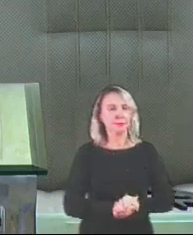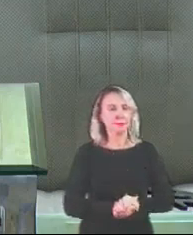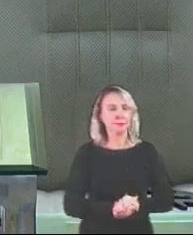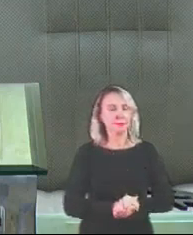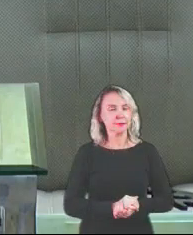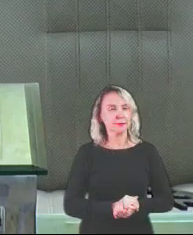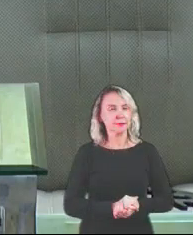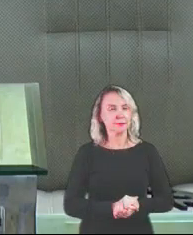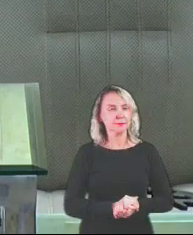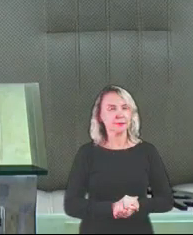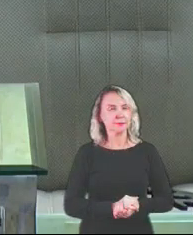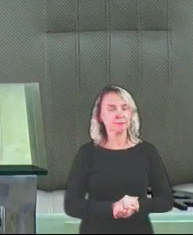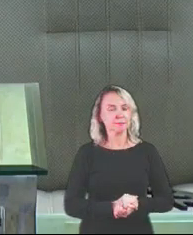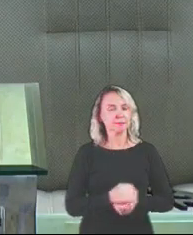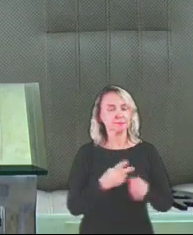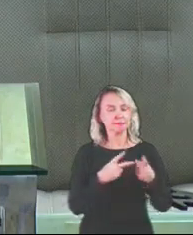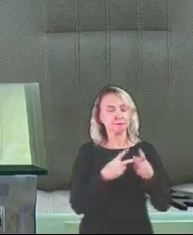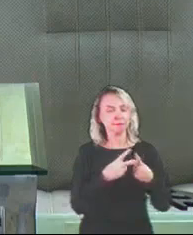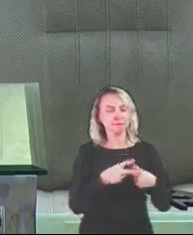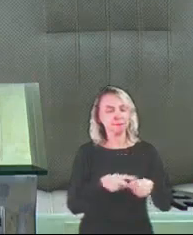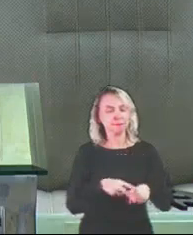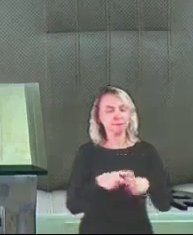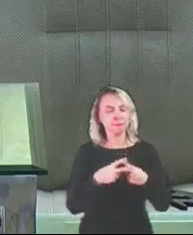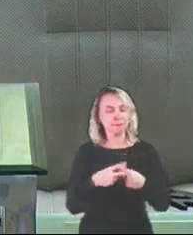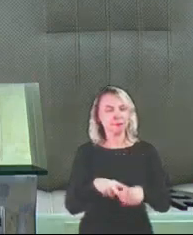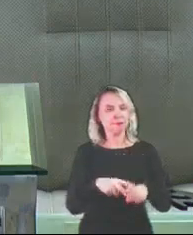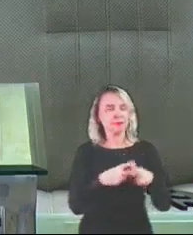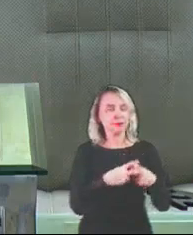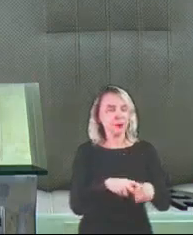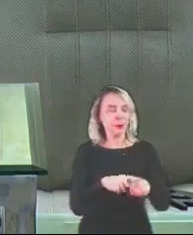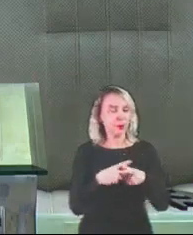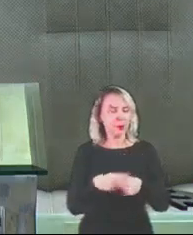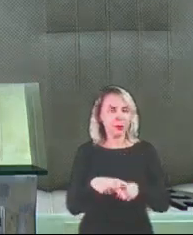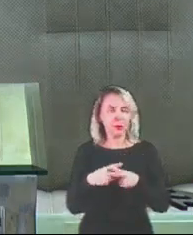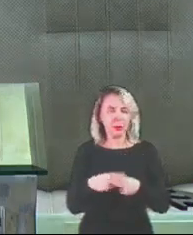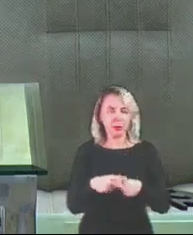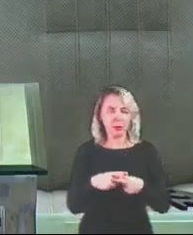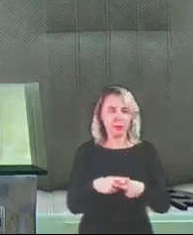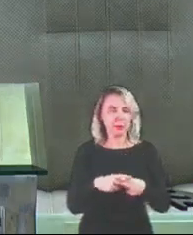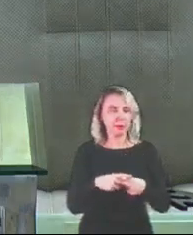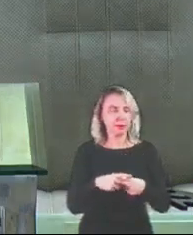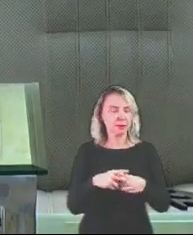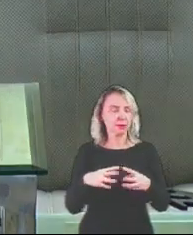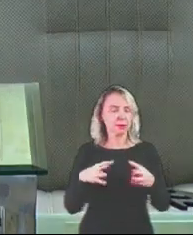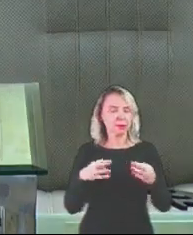A correção, quando vem, irmãos, ela atinge todas as áreas, todas.